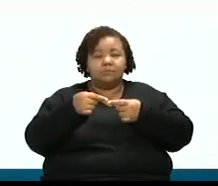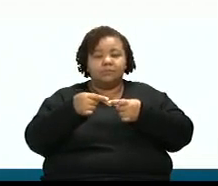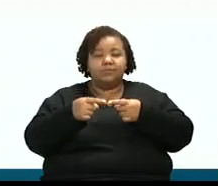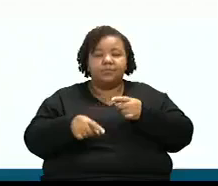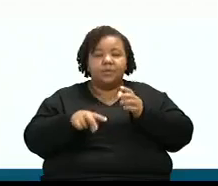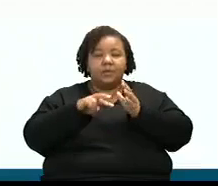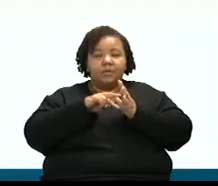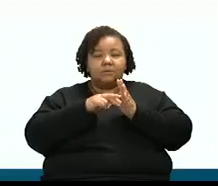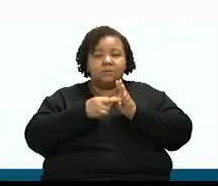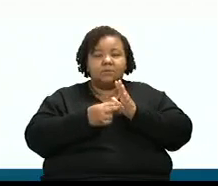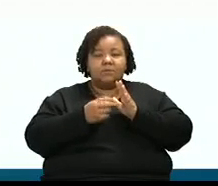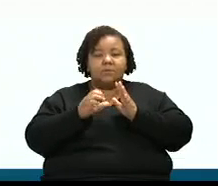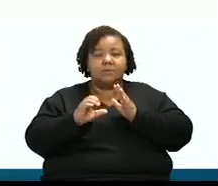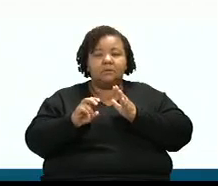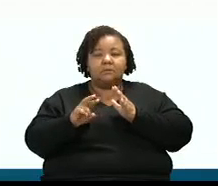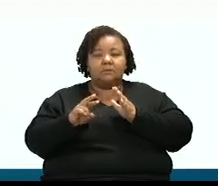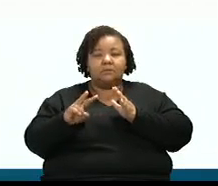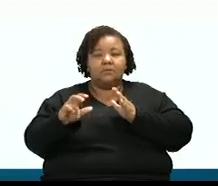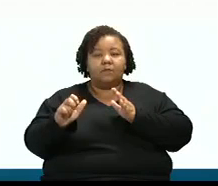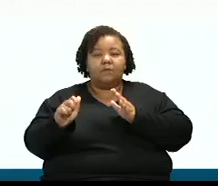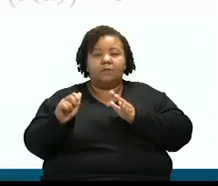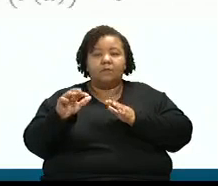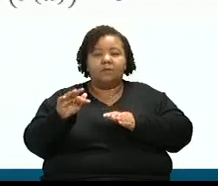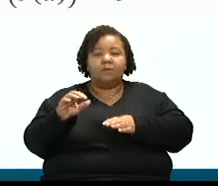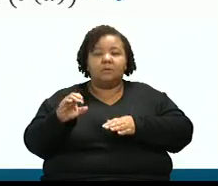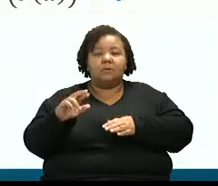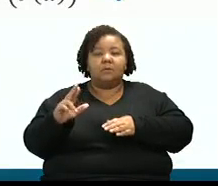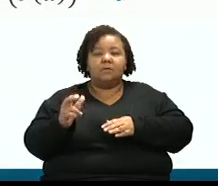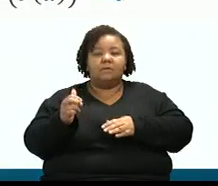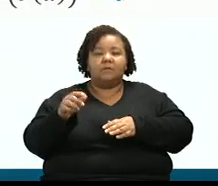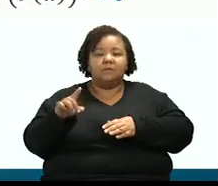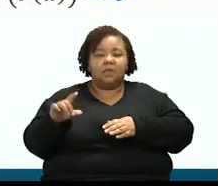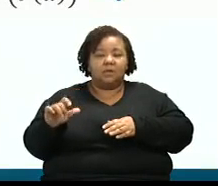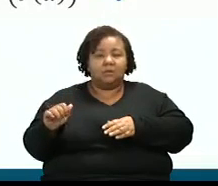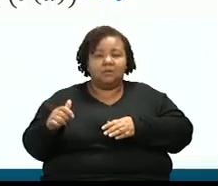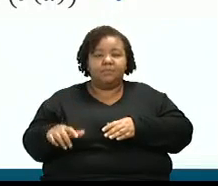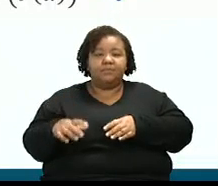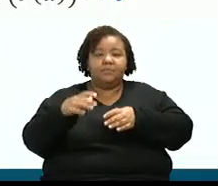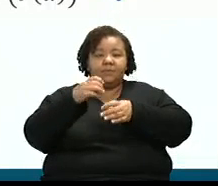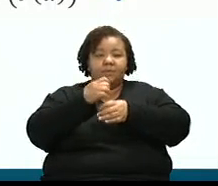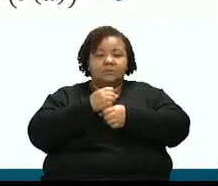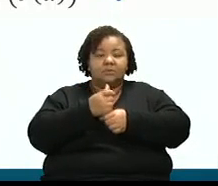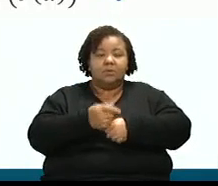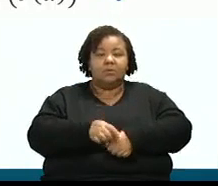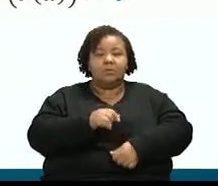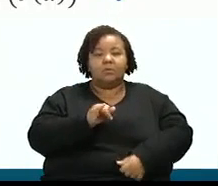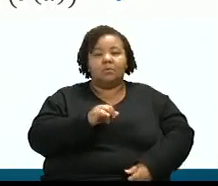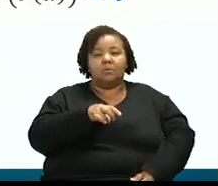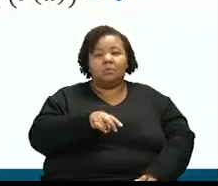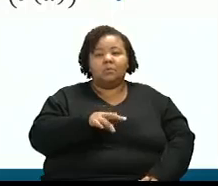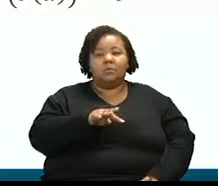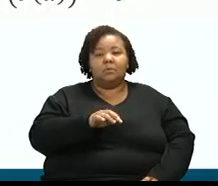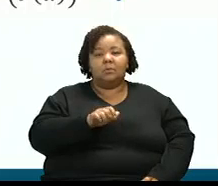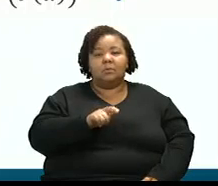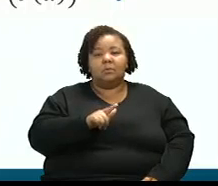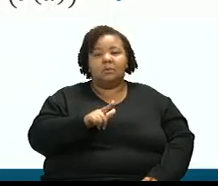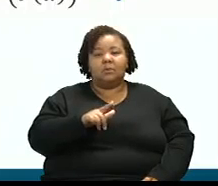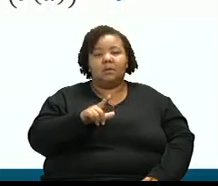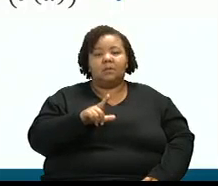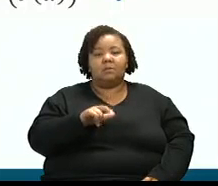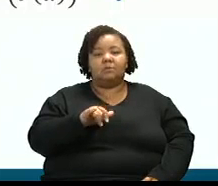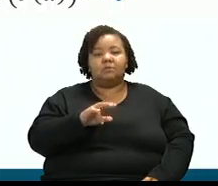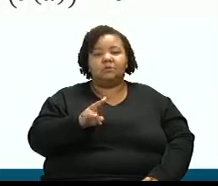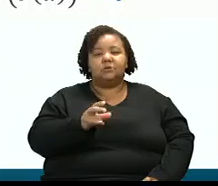definição de uma curva fechada. Se eu estou calculando a integral de linha de um campo conservativo